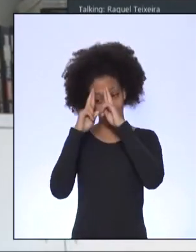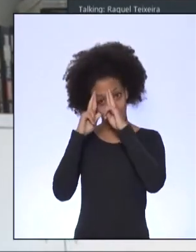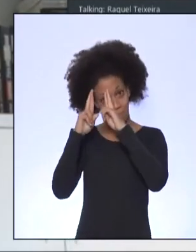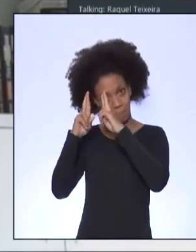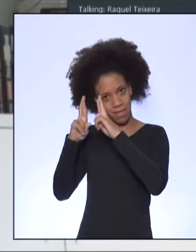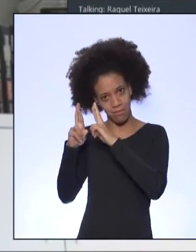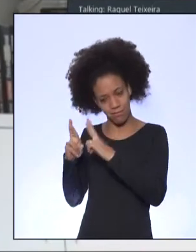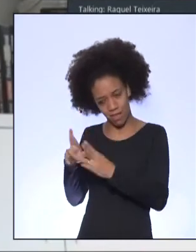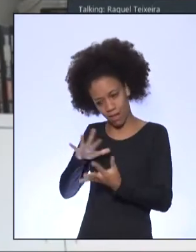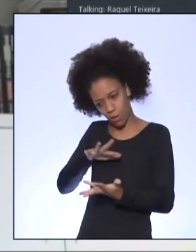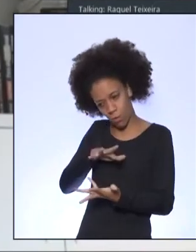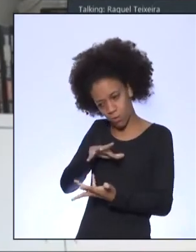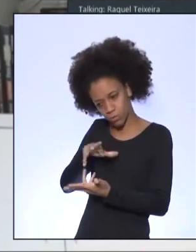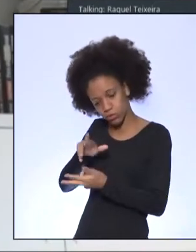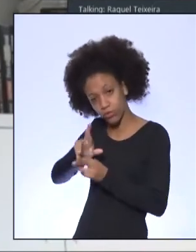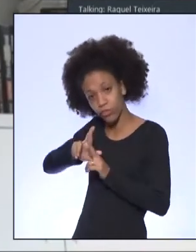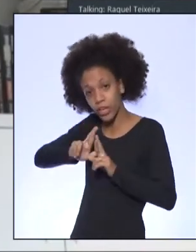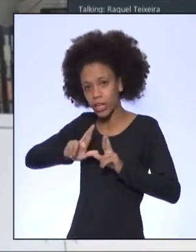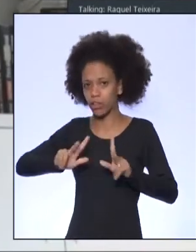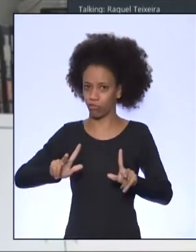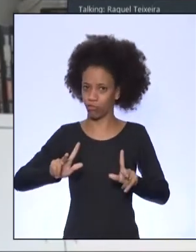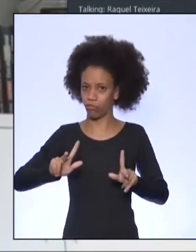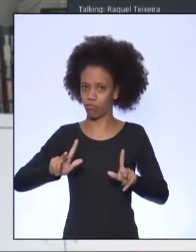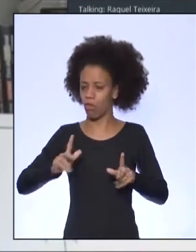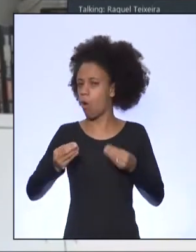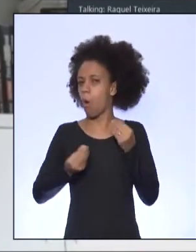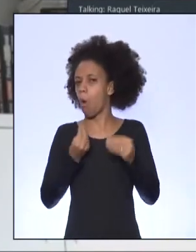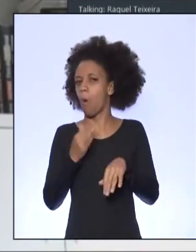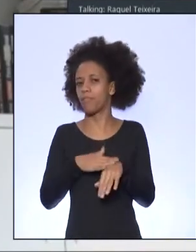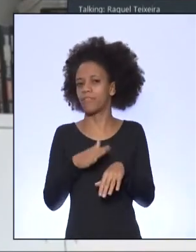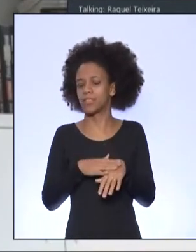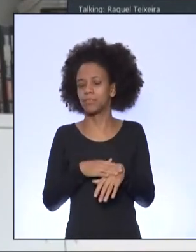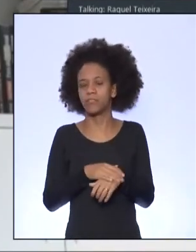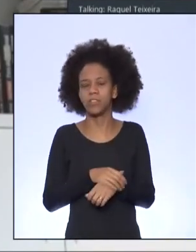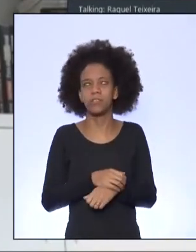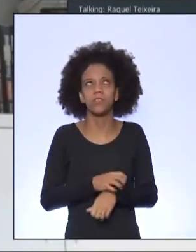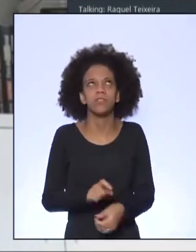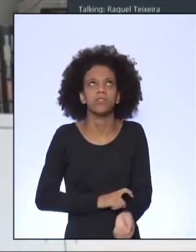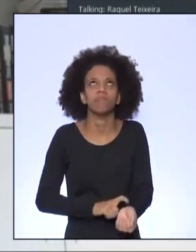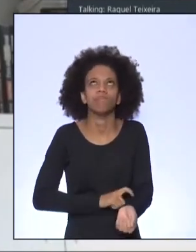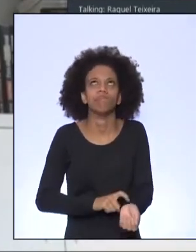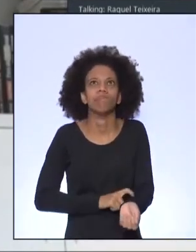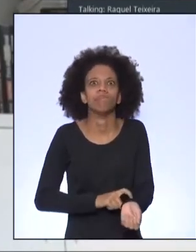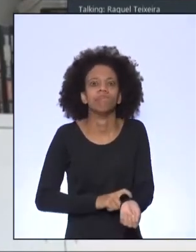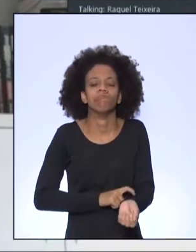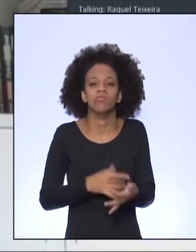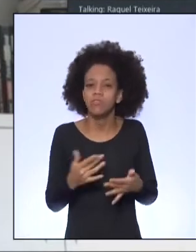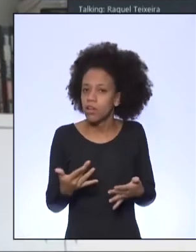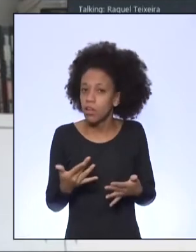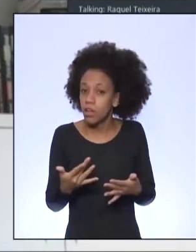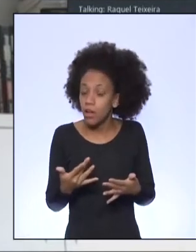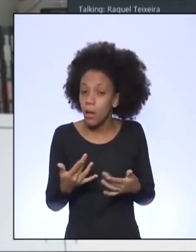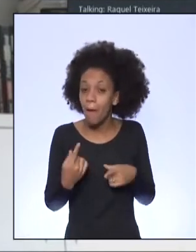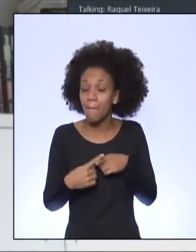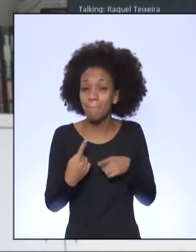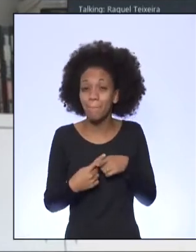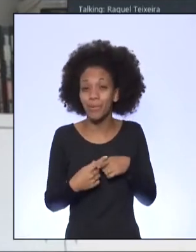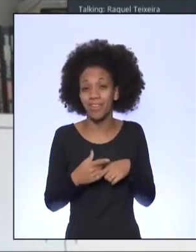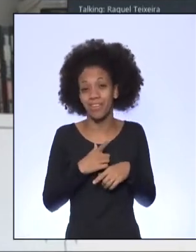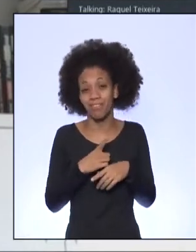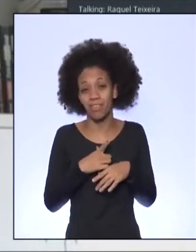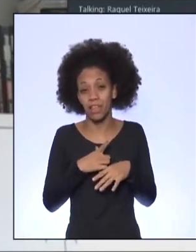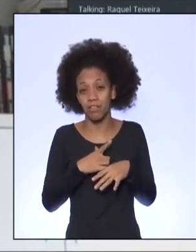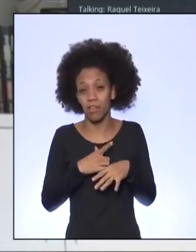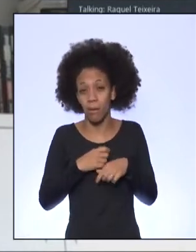outro universo diferente do seu, para você não explodir de raiva e brigar, porque a gente está tendo muita polarização